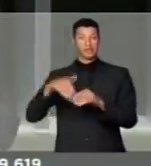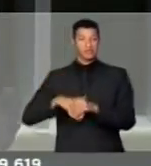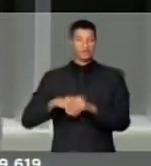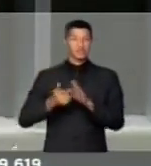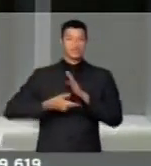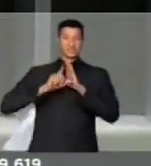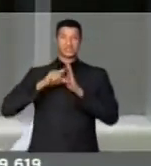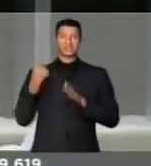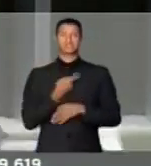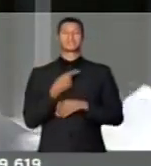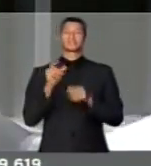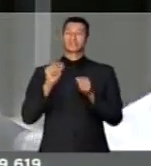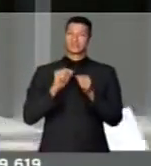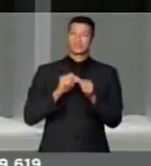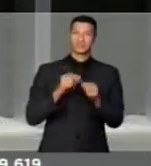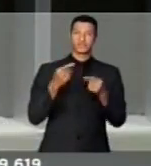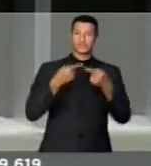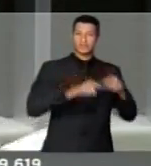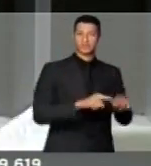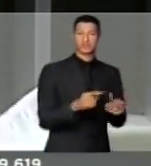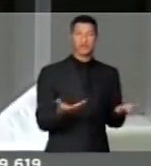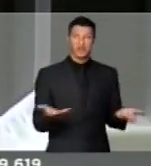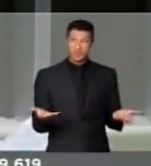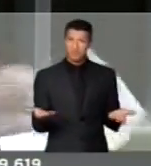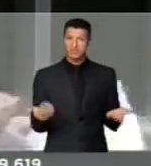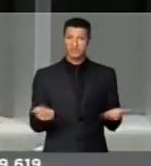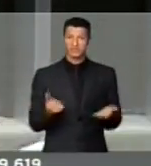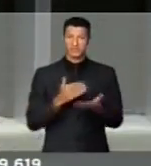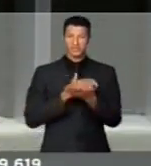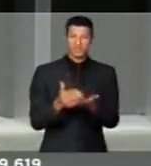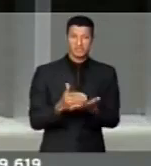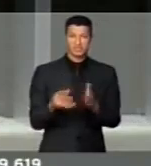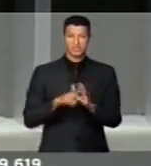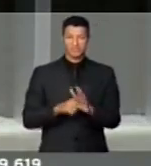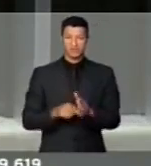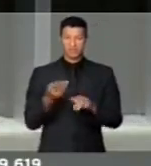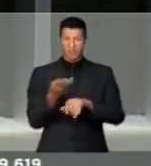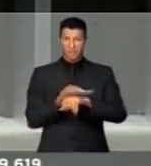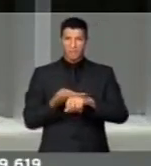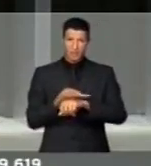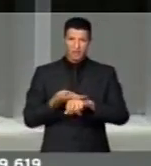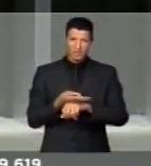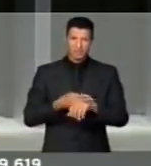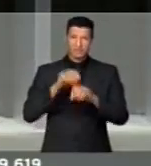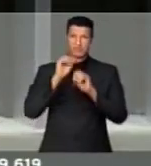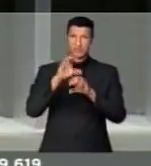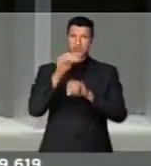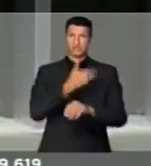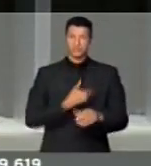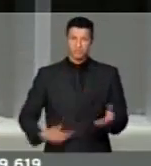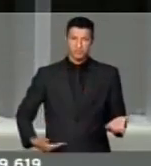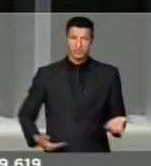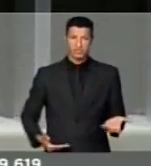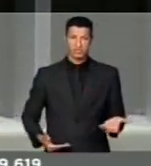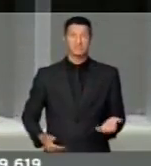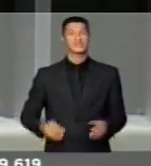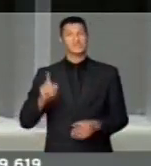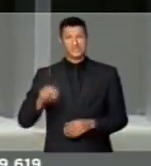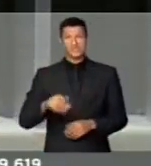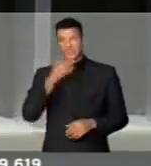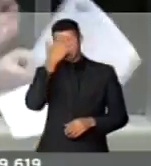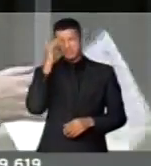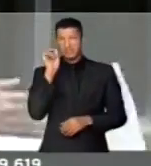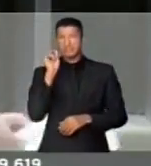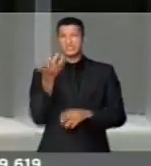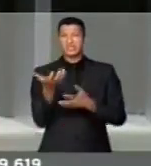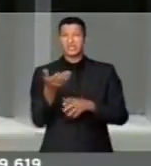votação anterior a gente faça exatamente o contrário, inicia o processo de privatização da educação pública. Será que aqueles que